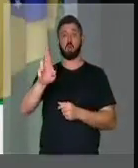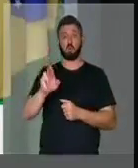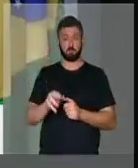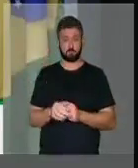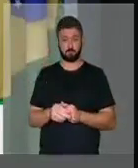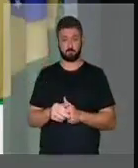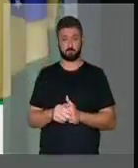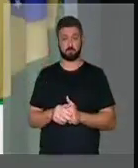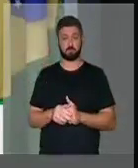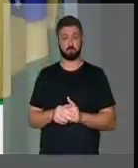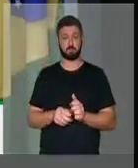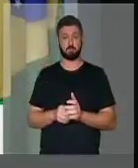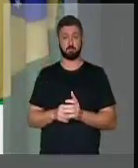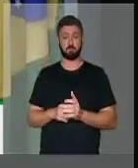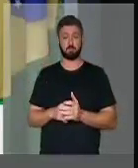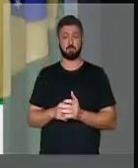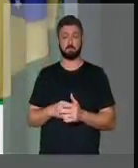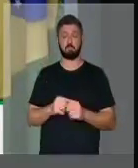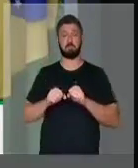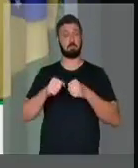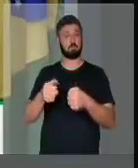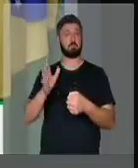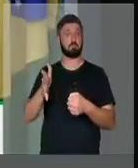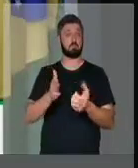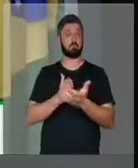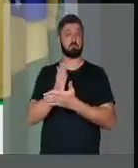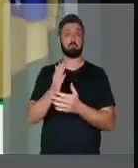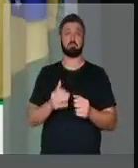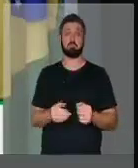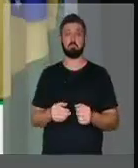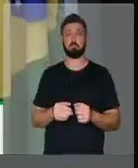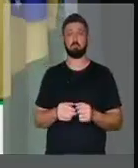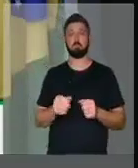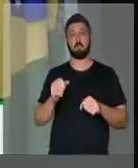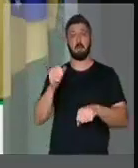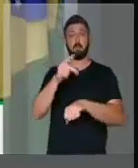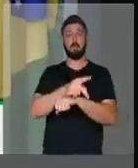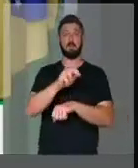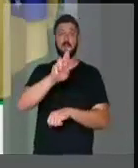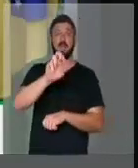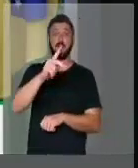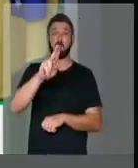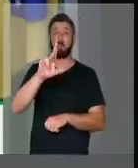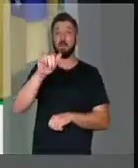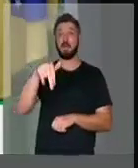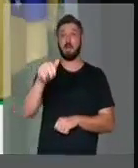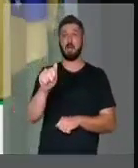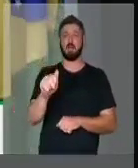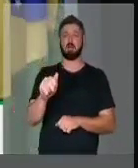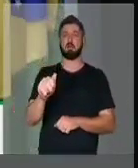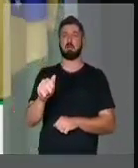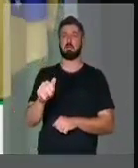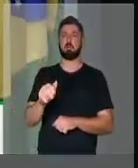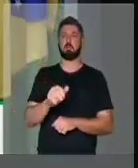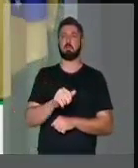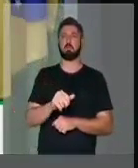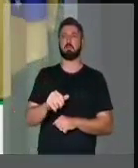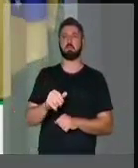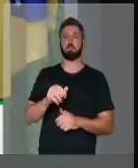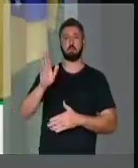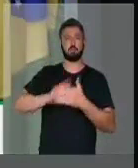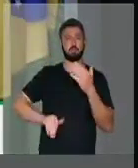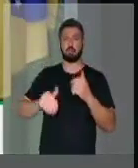dezembro, ele já defendia a aprovação de uma presidência republicana, que reduz os privilégios